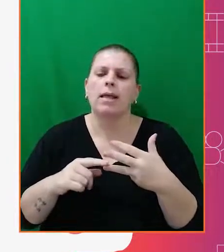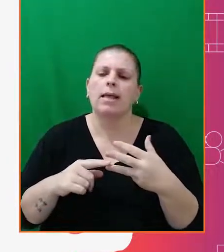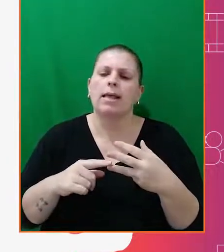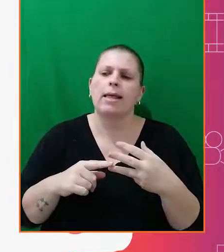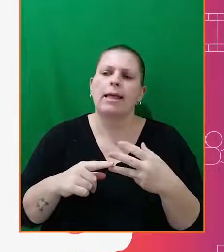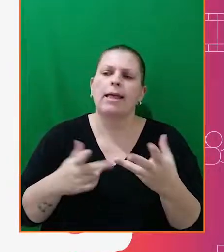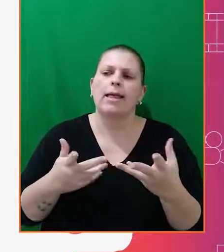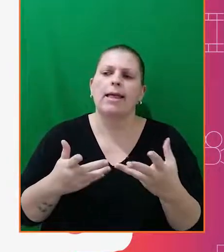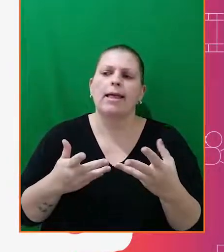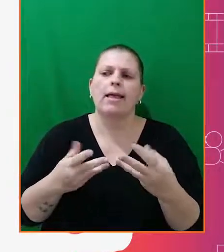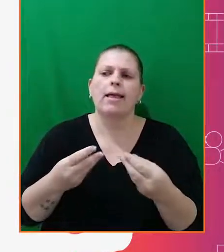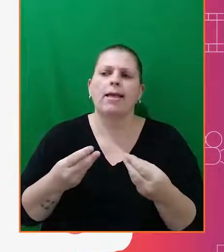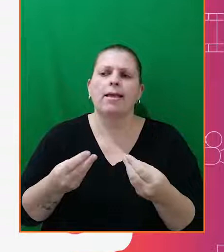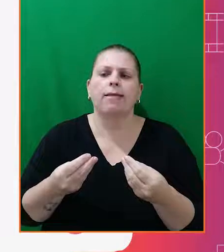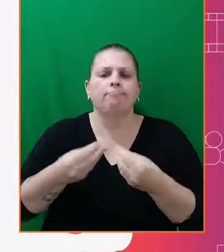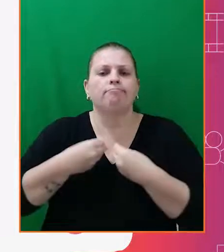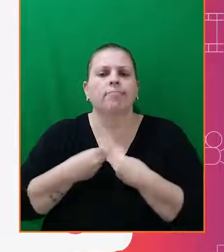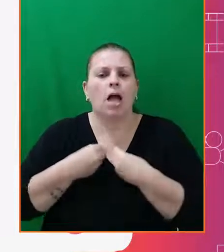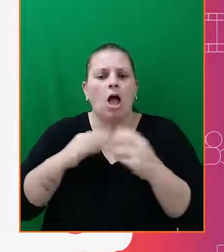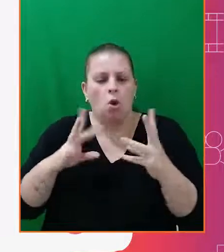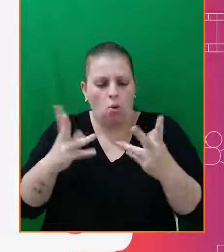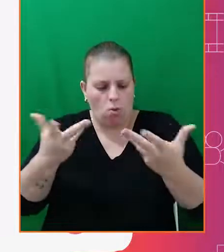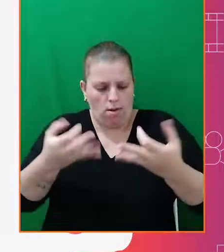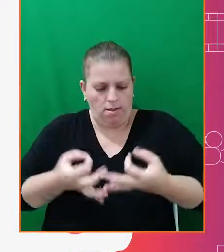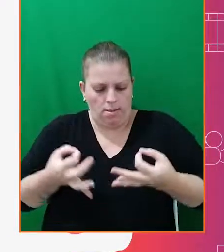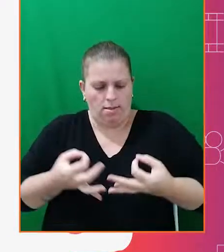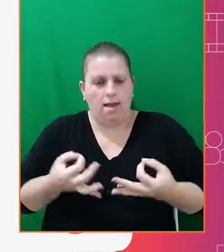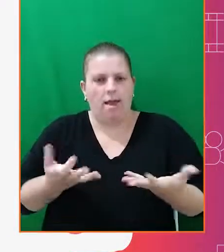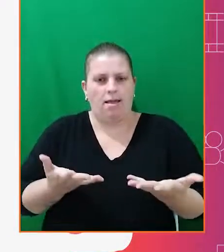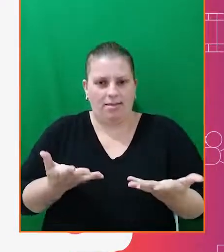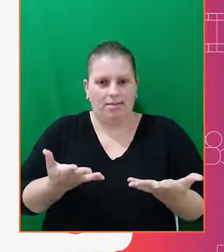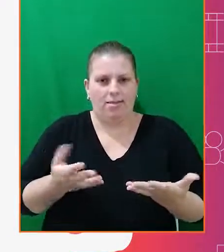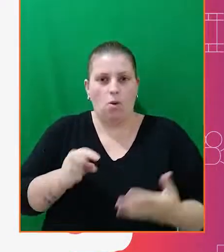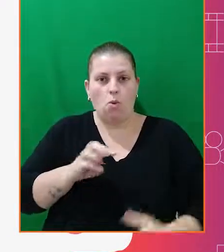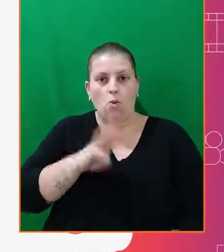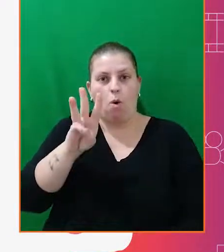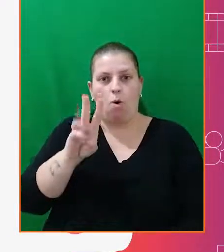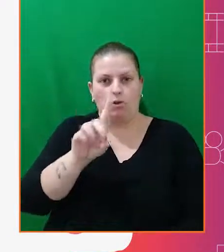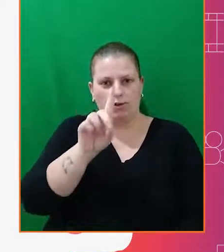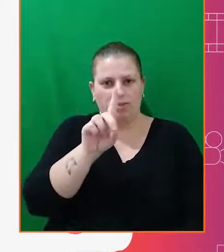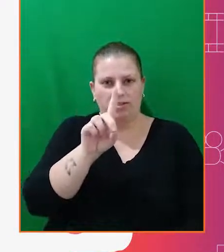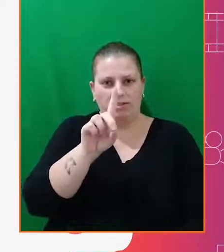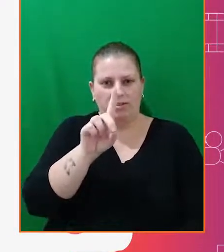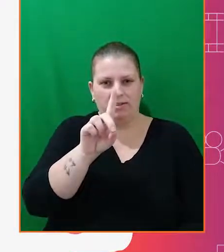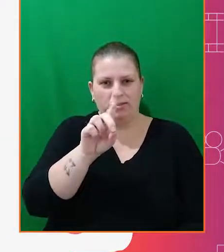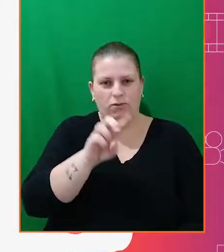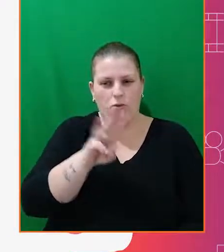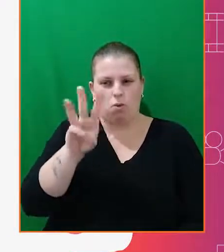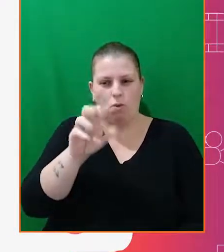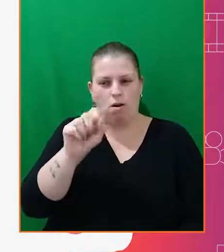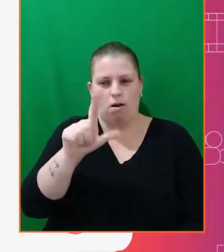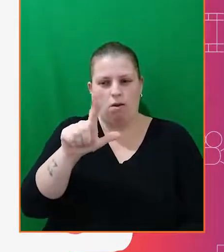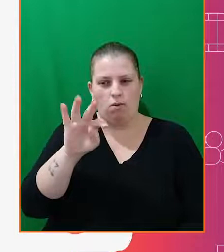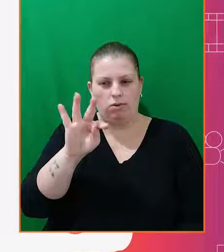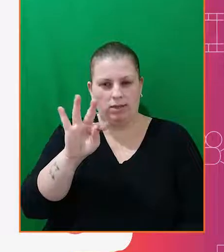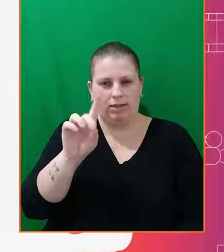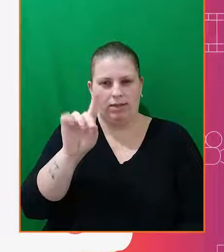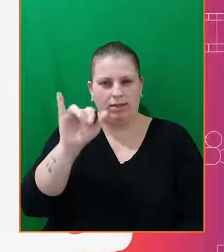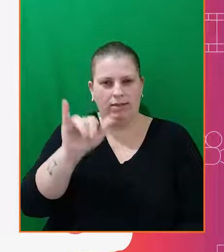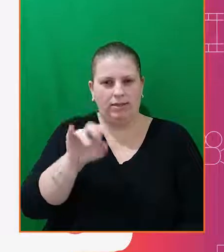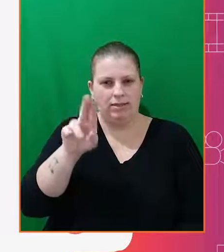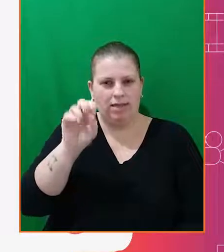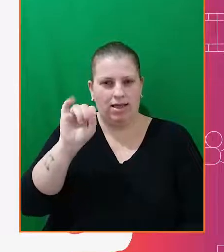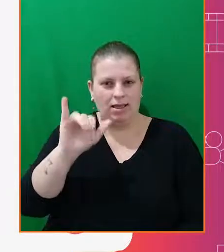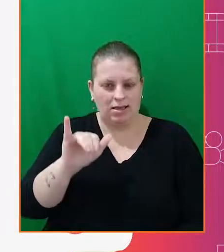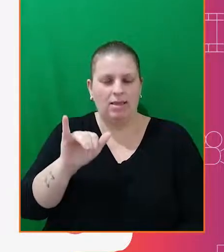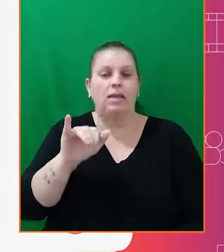Podemos dizer que ela dá uma qualidade ao trabalho. O Walt Disney acaba usando ela pela primeira vez no filme A Branca de